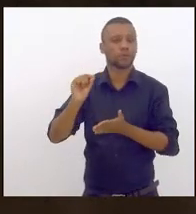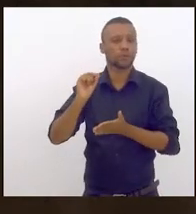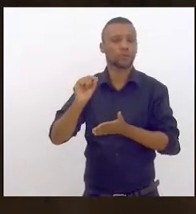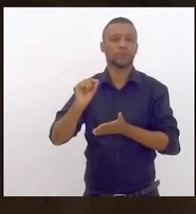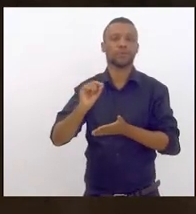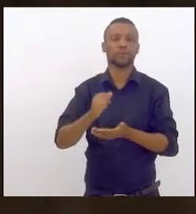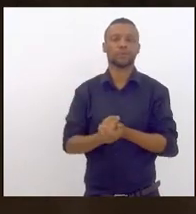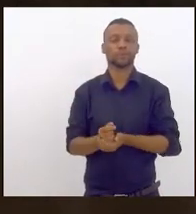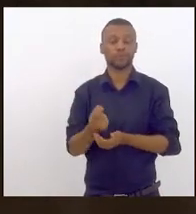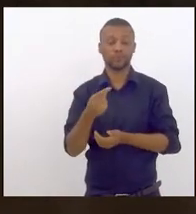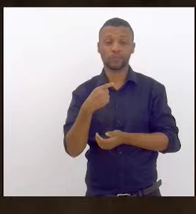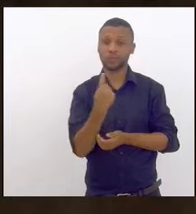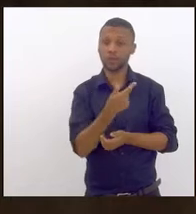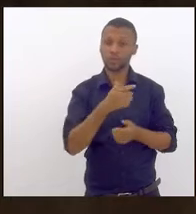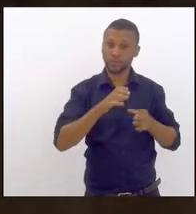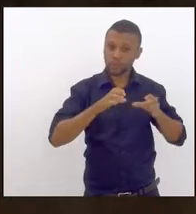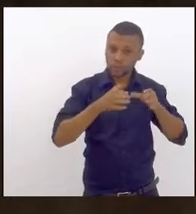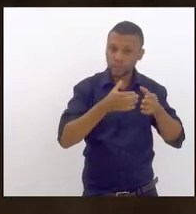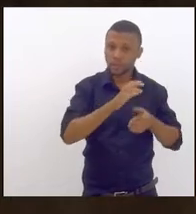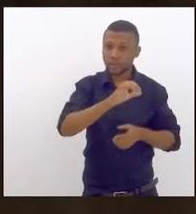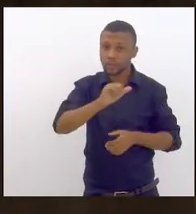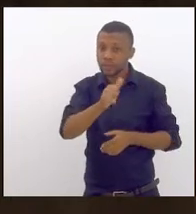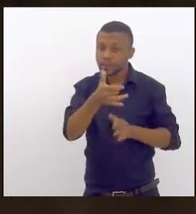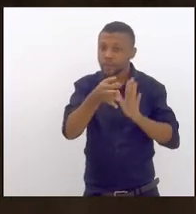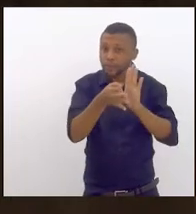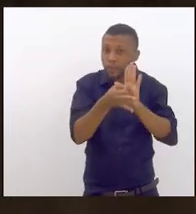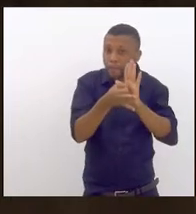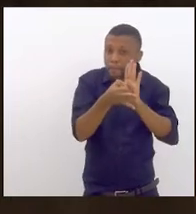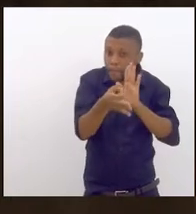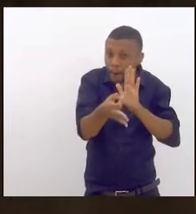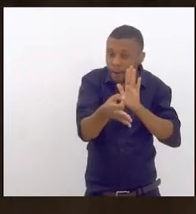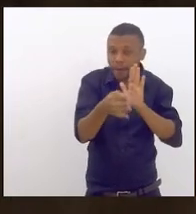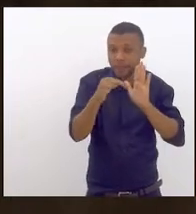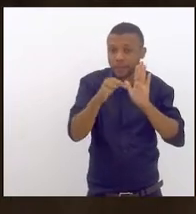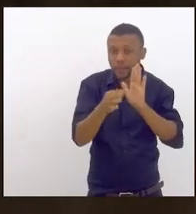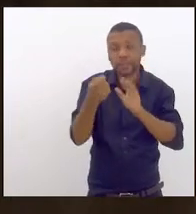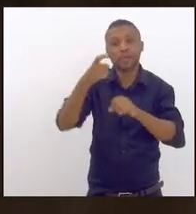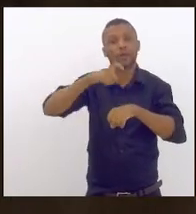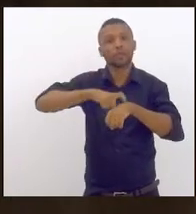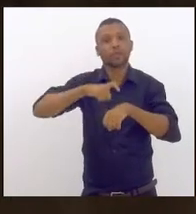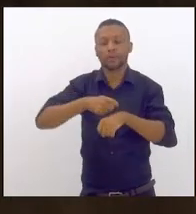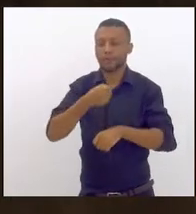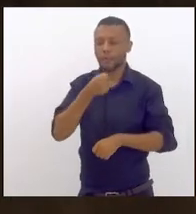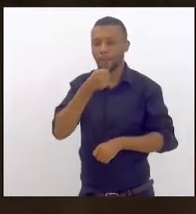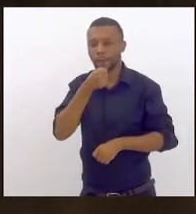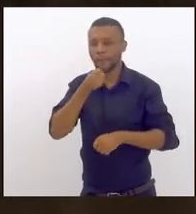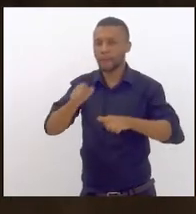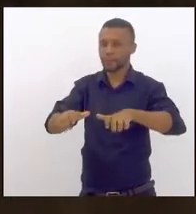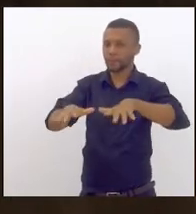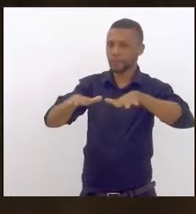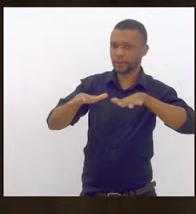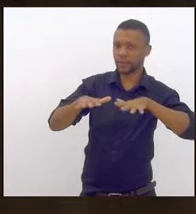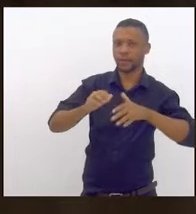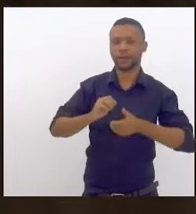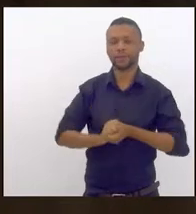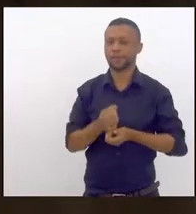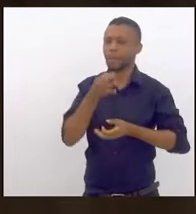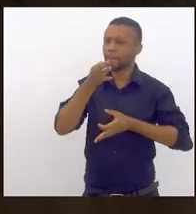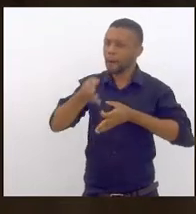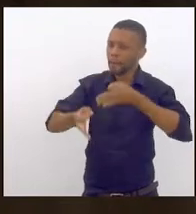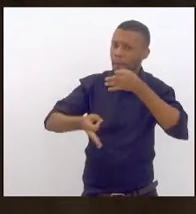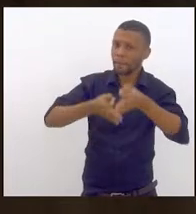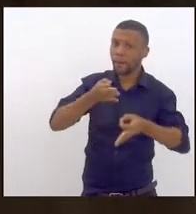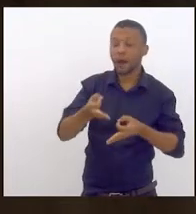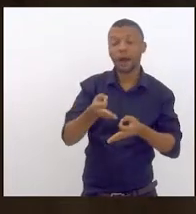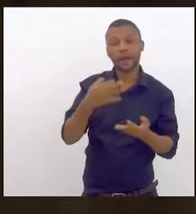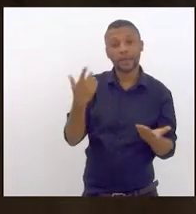a CCJ, quando colhe parecer em plenário e acha que o